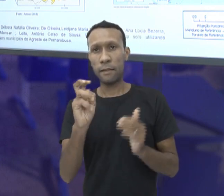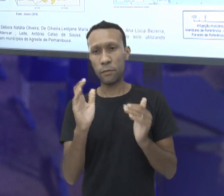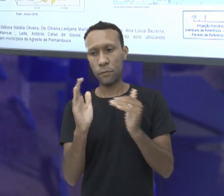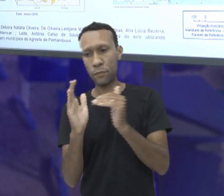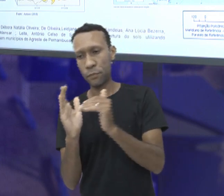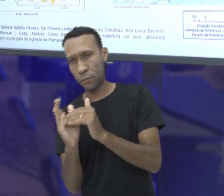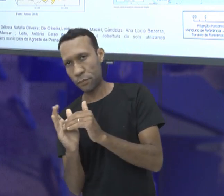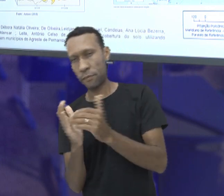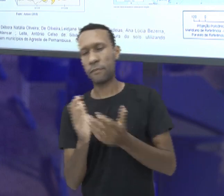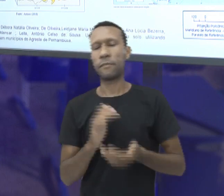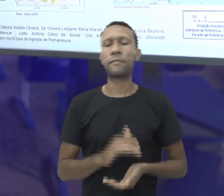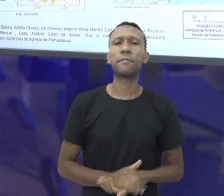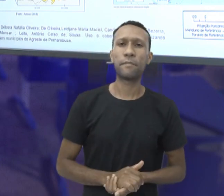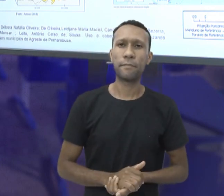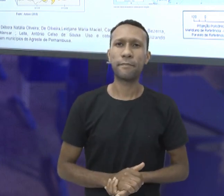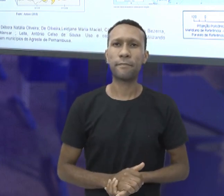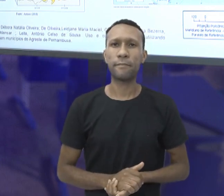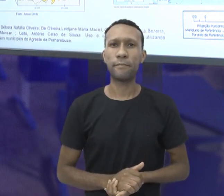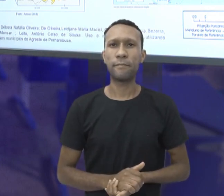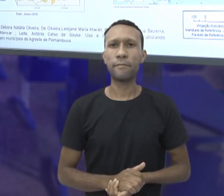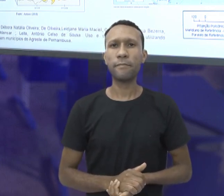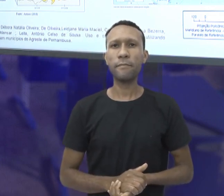distância.